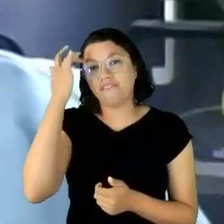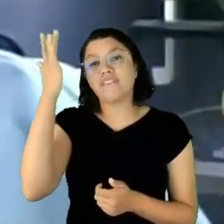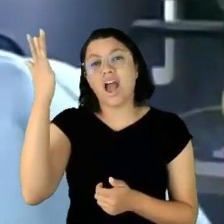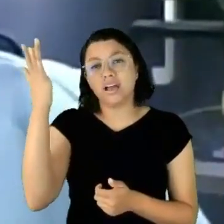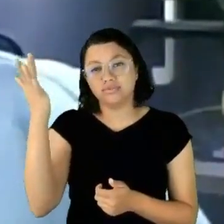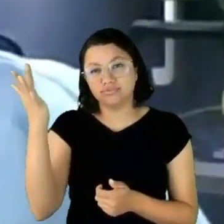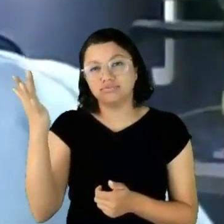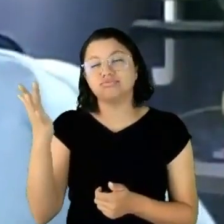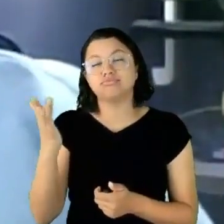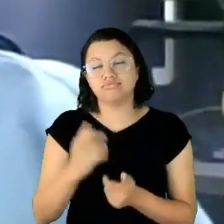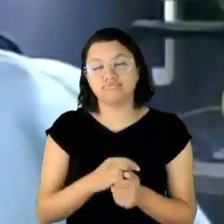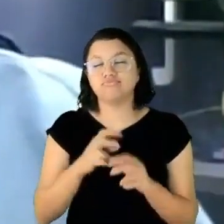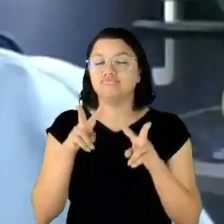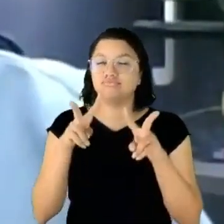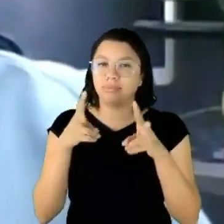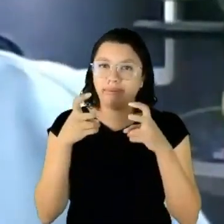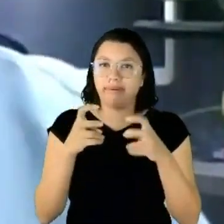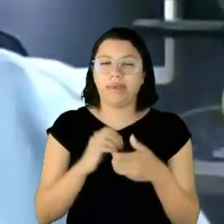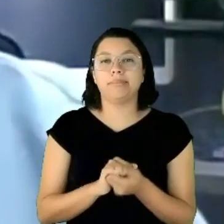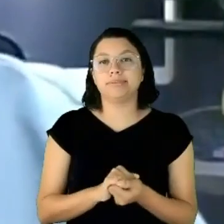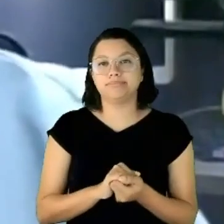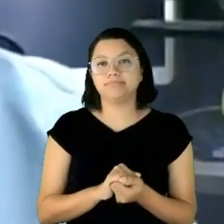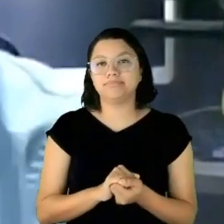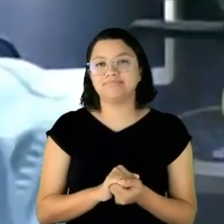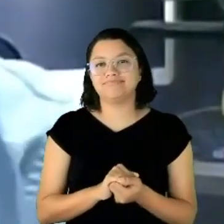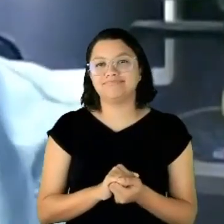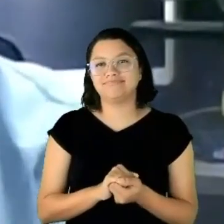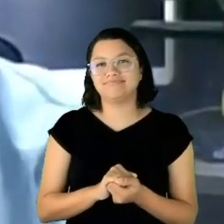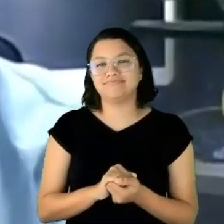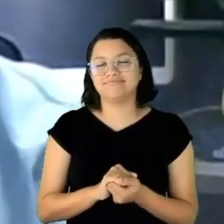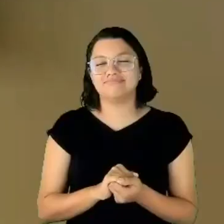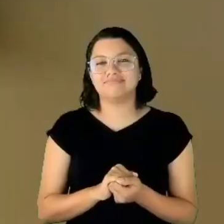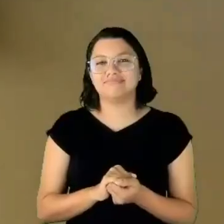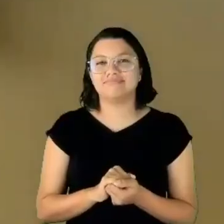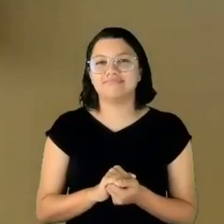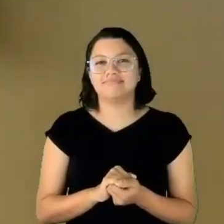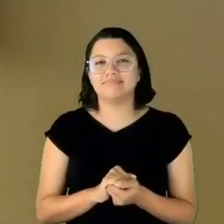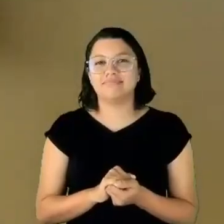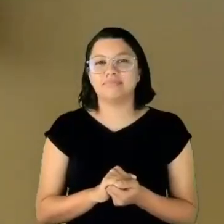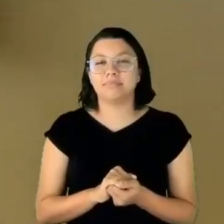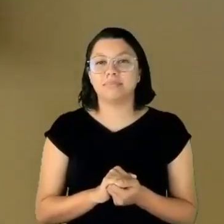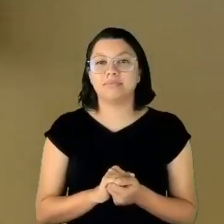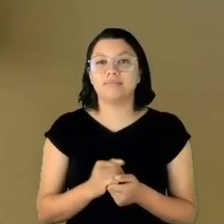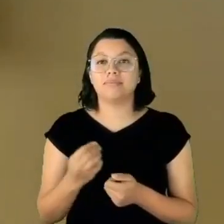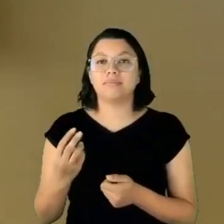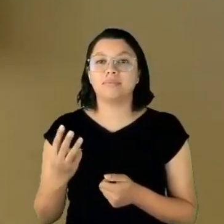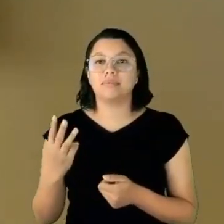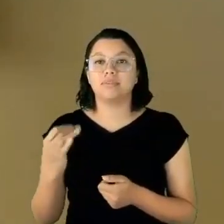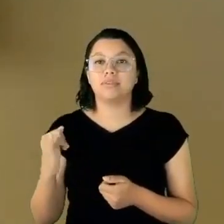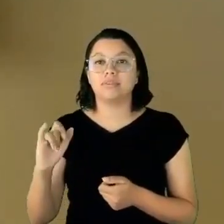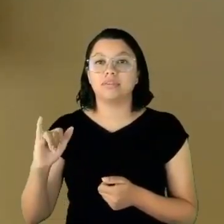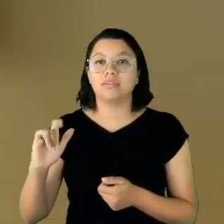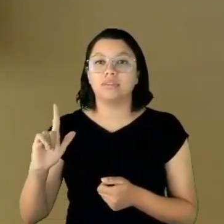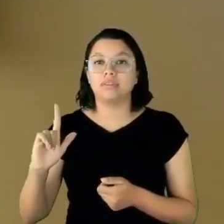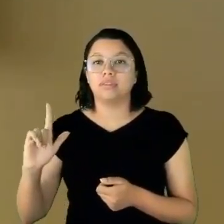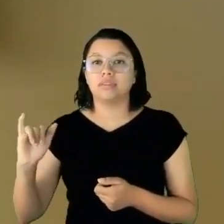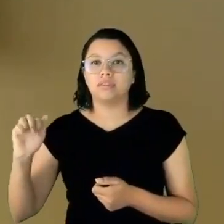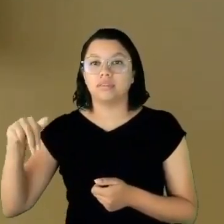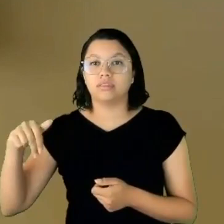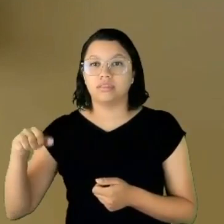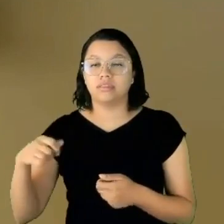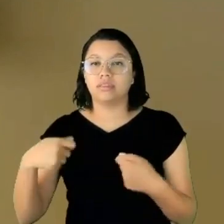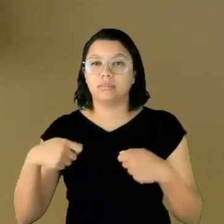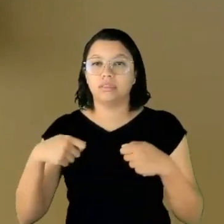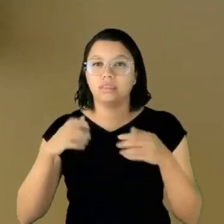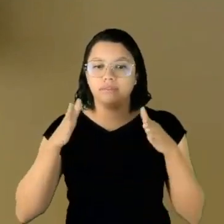identificar quando é contra as razões você clica dois cliques ali manda para o tribunal o William também continua aqui o gestor e